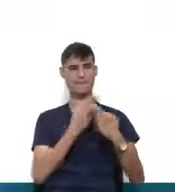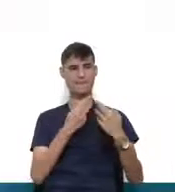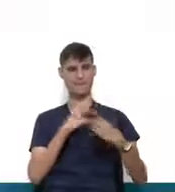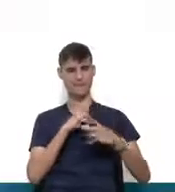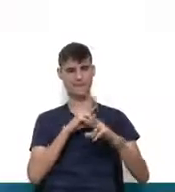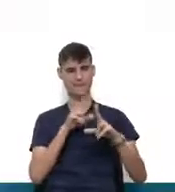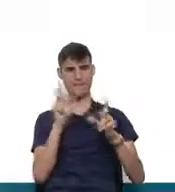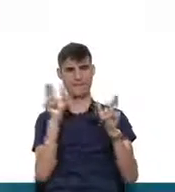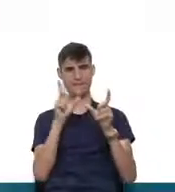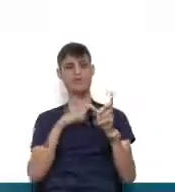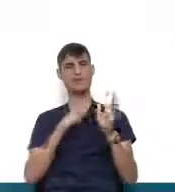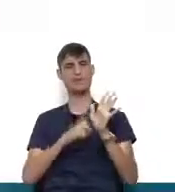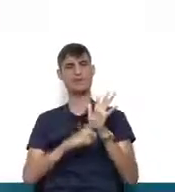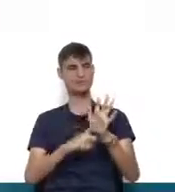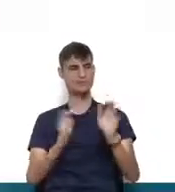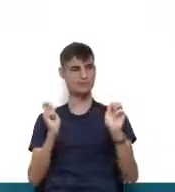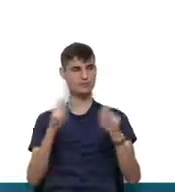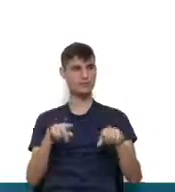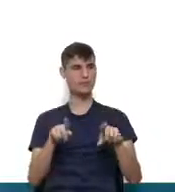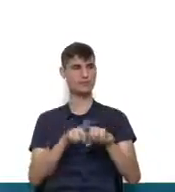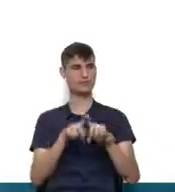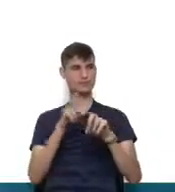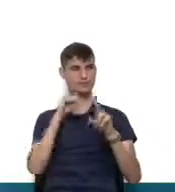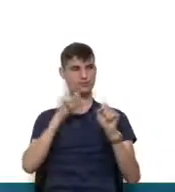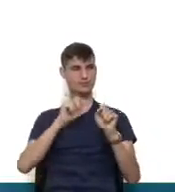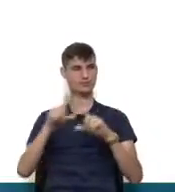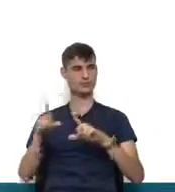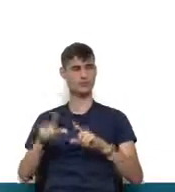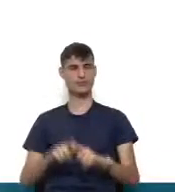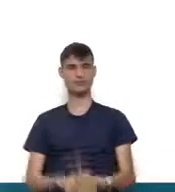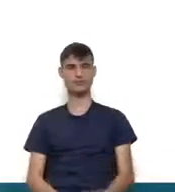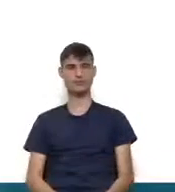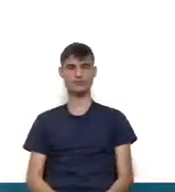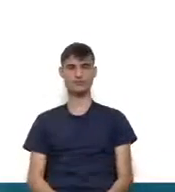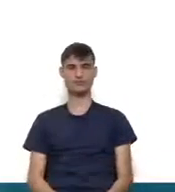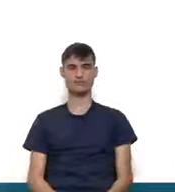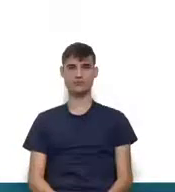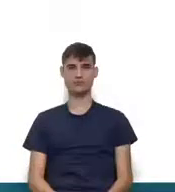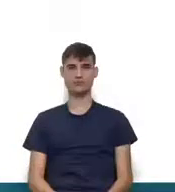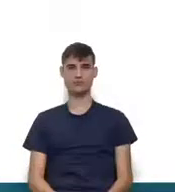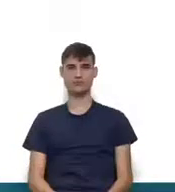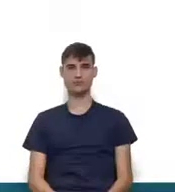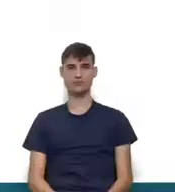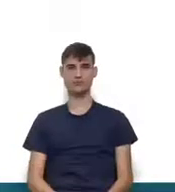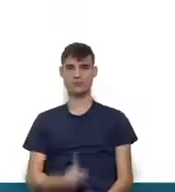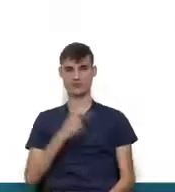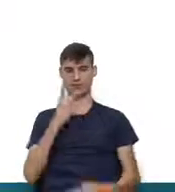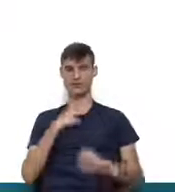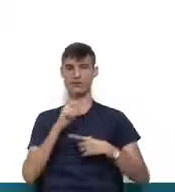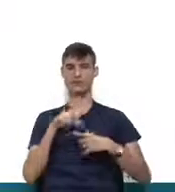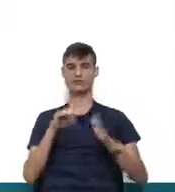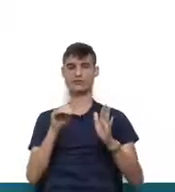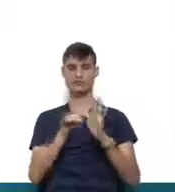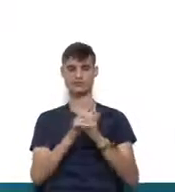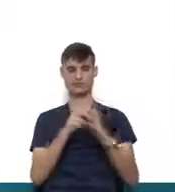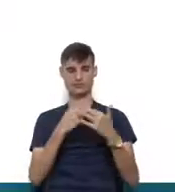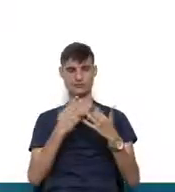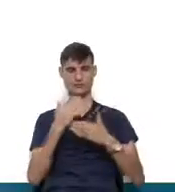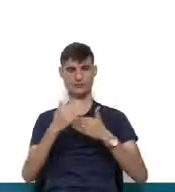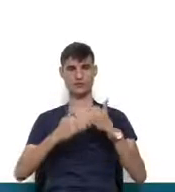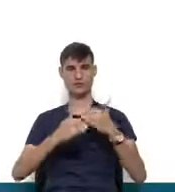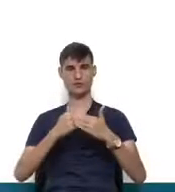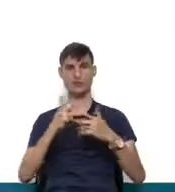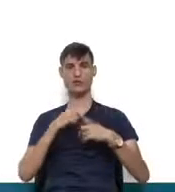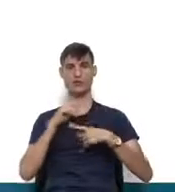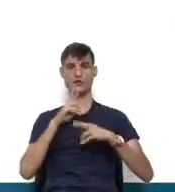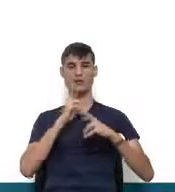ser colocados em evidência. Então, olha lá. Temos os termos que vão ser colocados em evidência, que